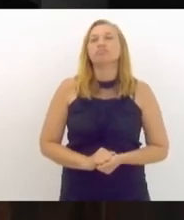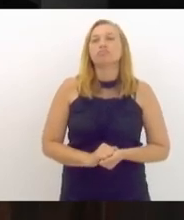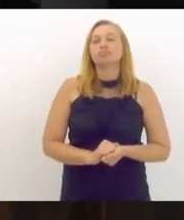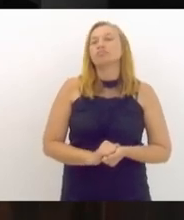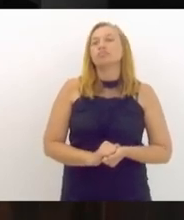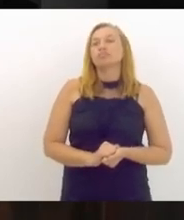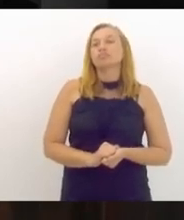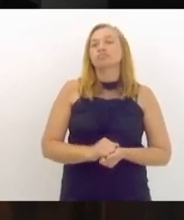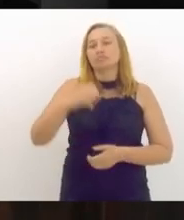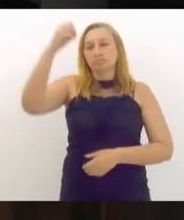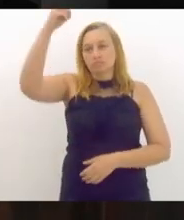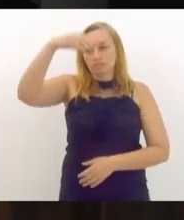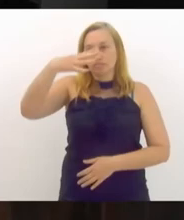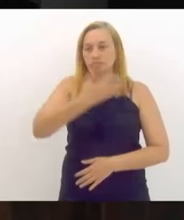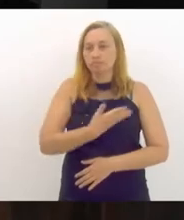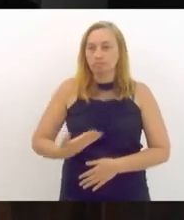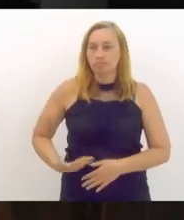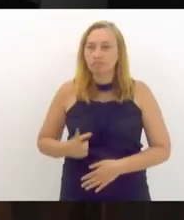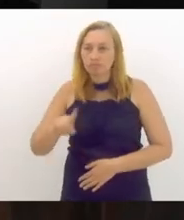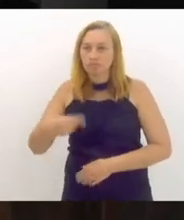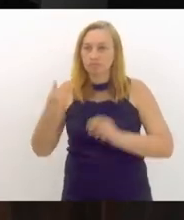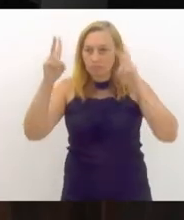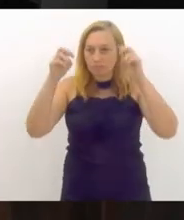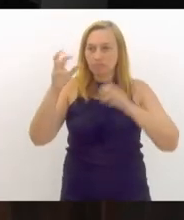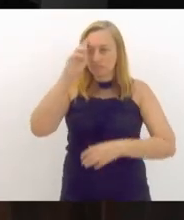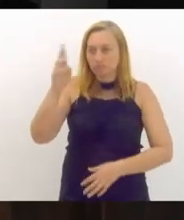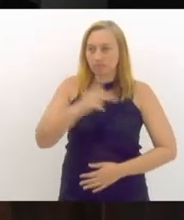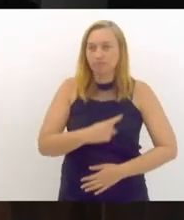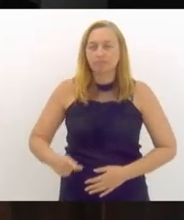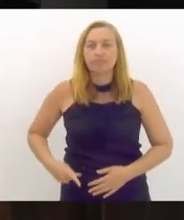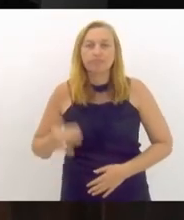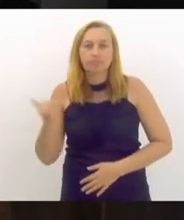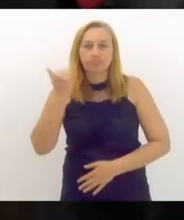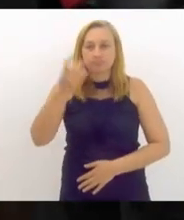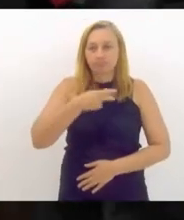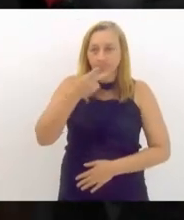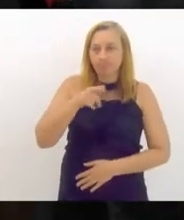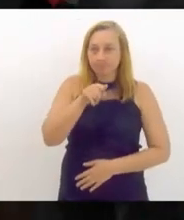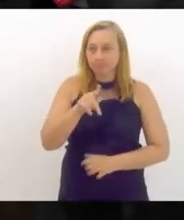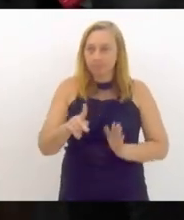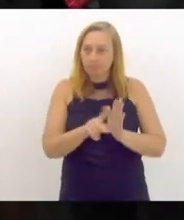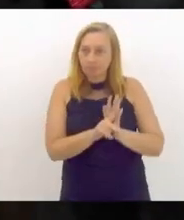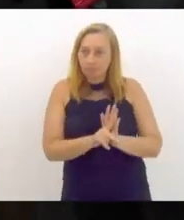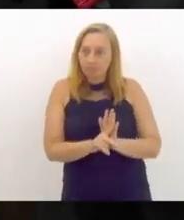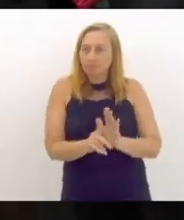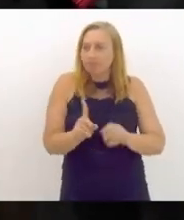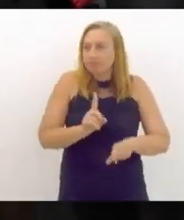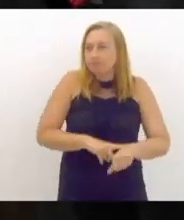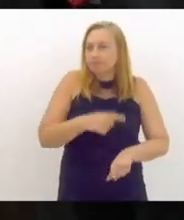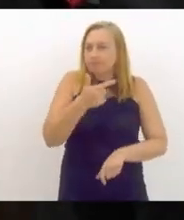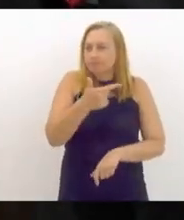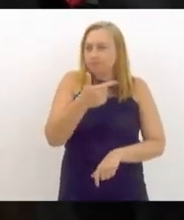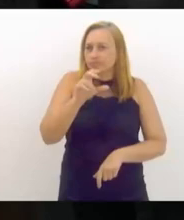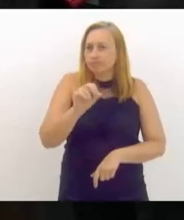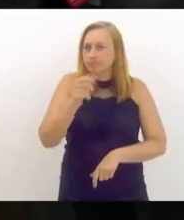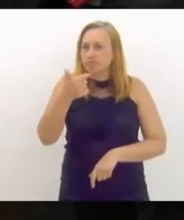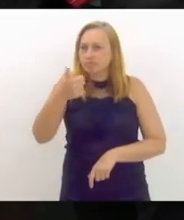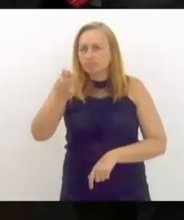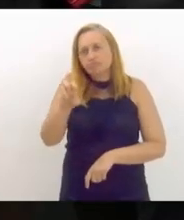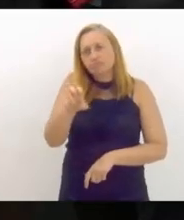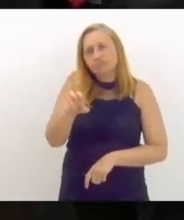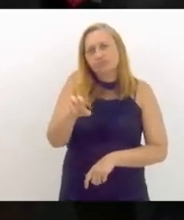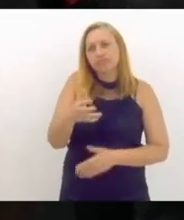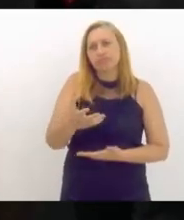providências. Bem, presidente, é importante ressaltar que esse projeto, naquele momento, de 2015, era